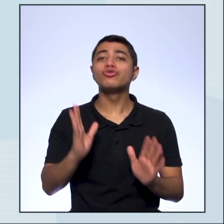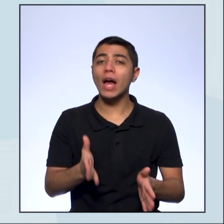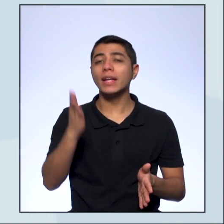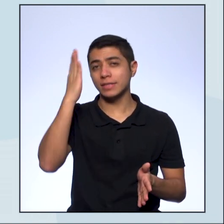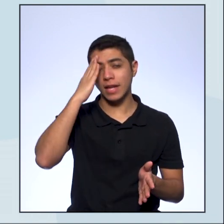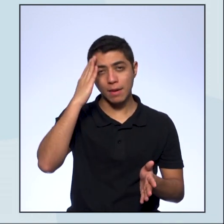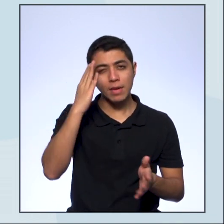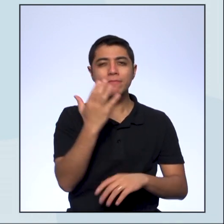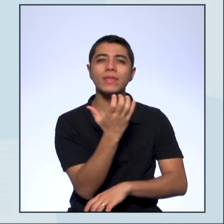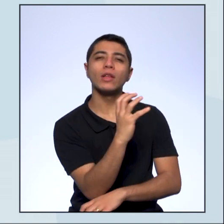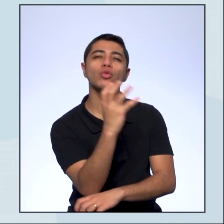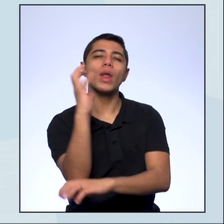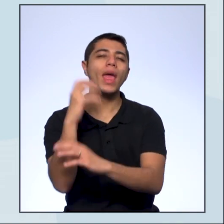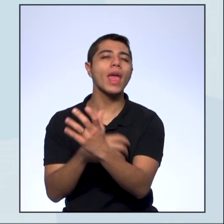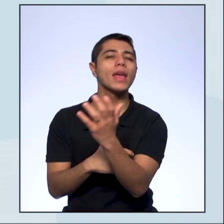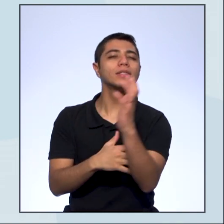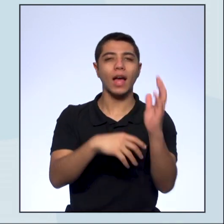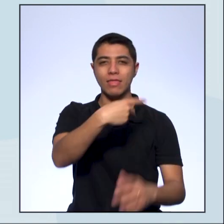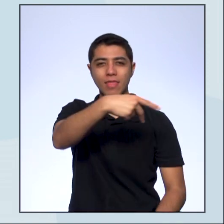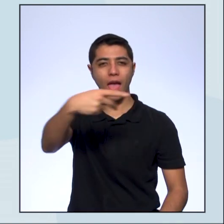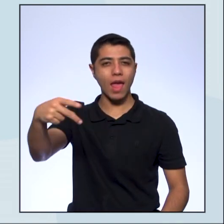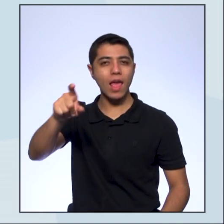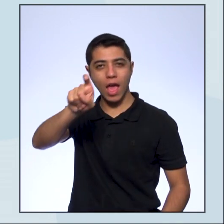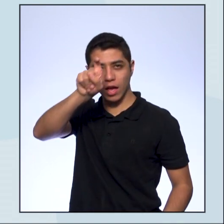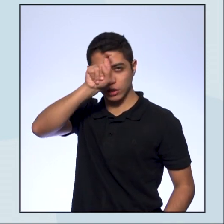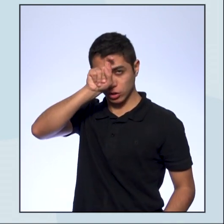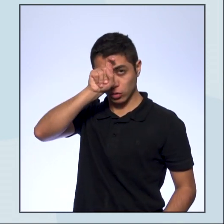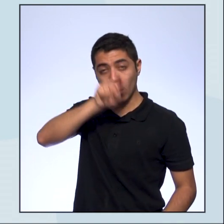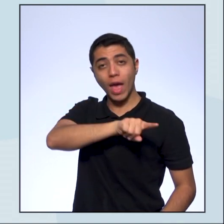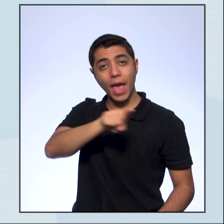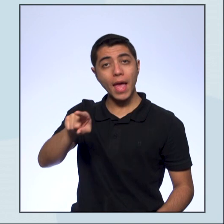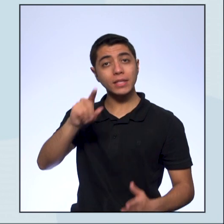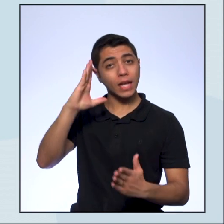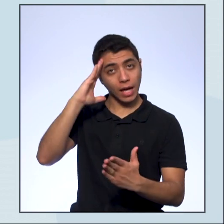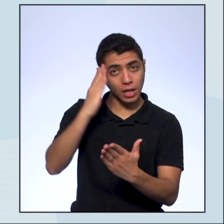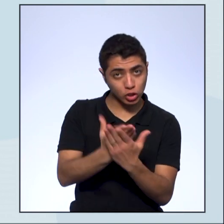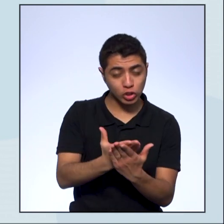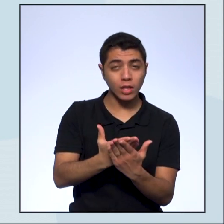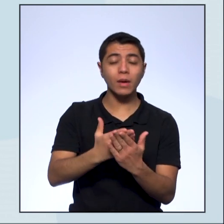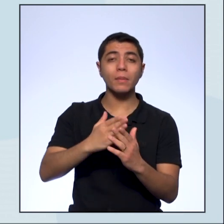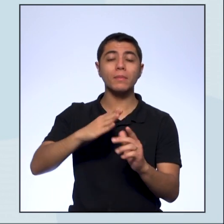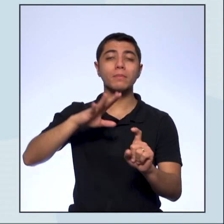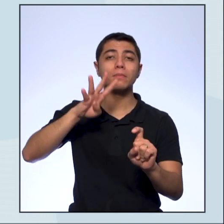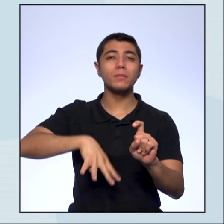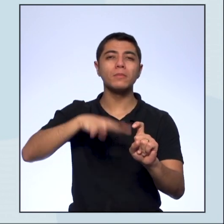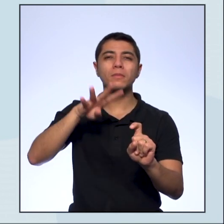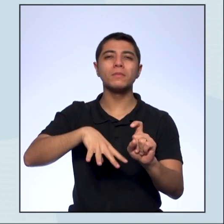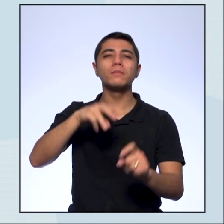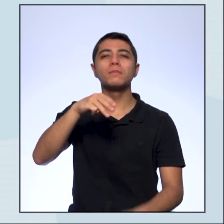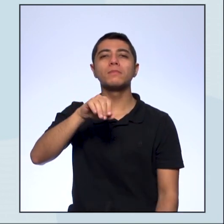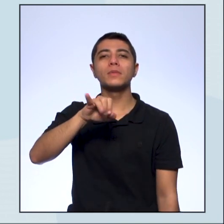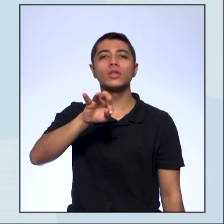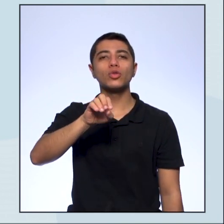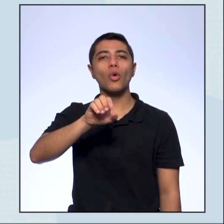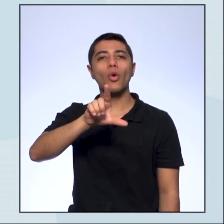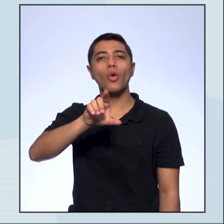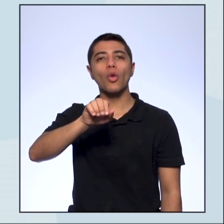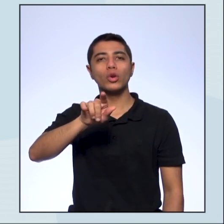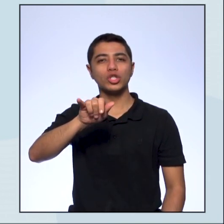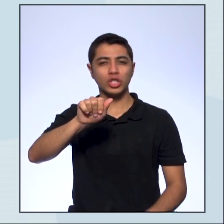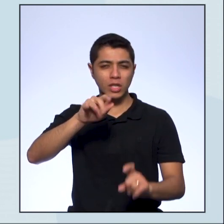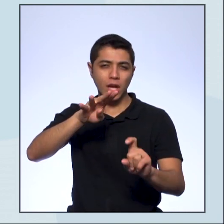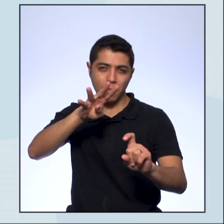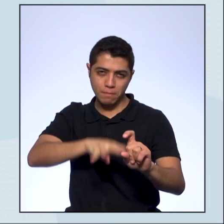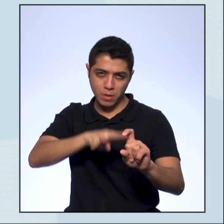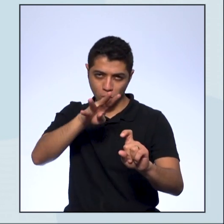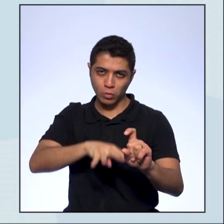na mitologia egípcia, tá? E o faraó, né, esse misto de deus e de chefe político, né, cultuado como